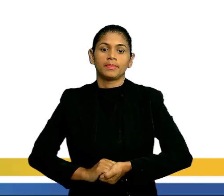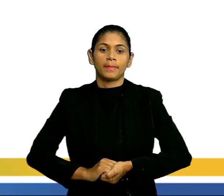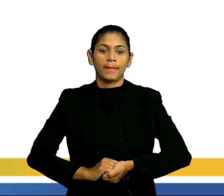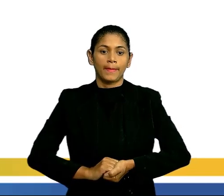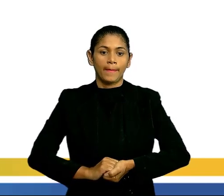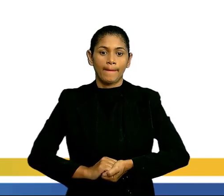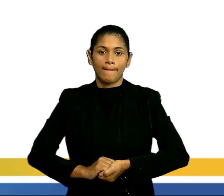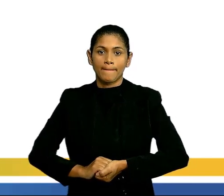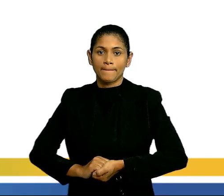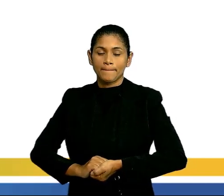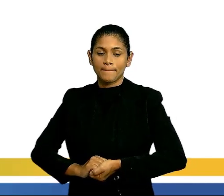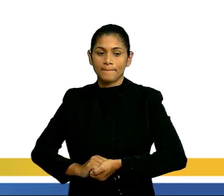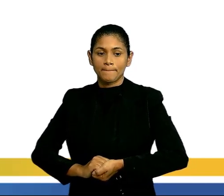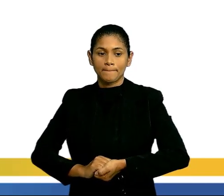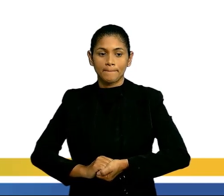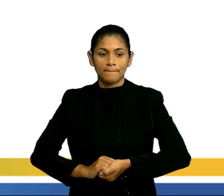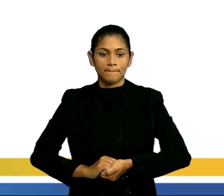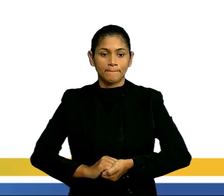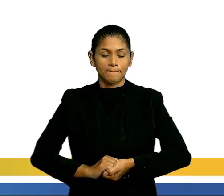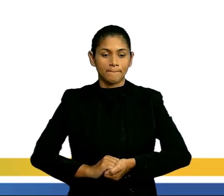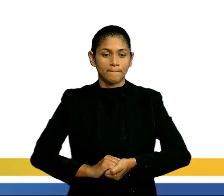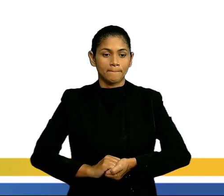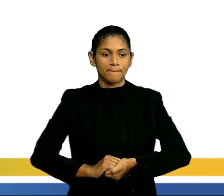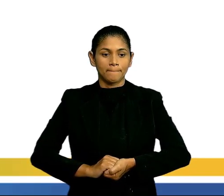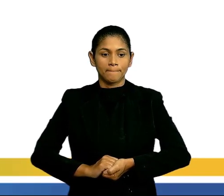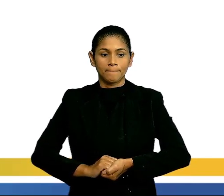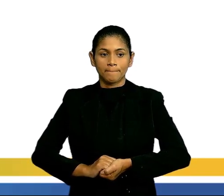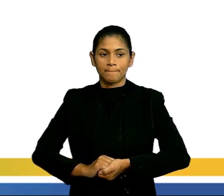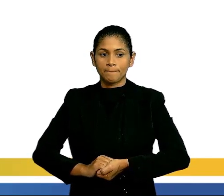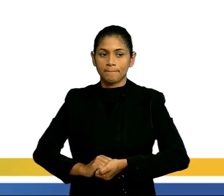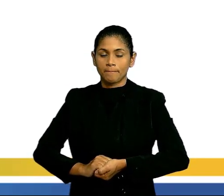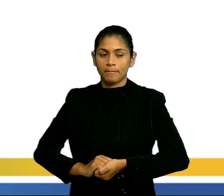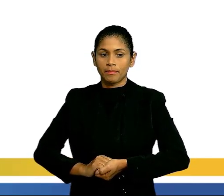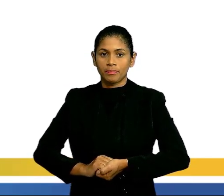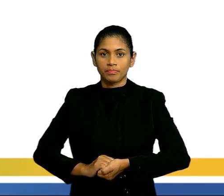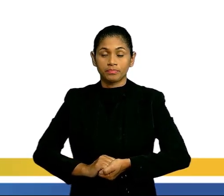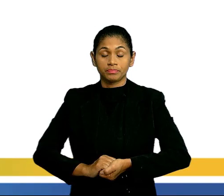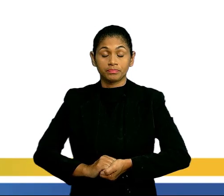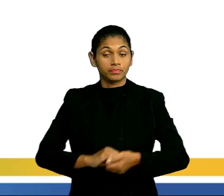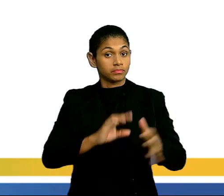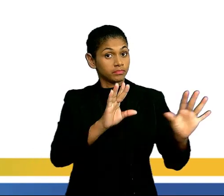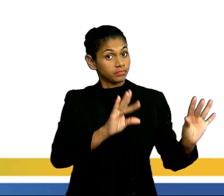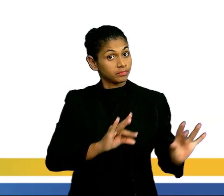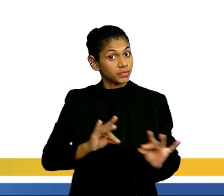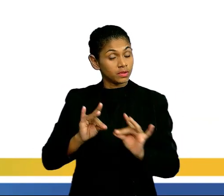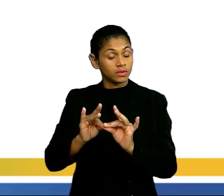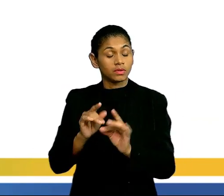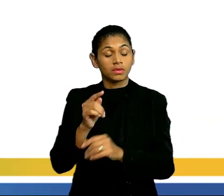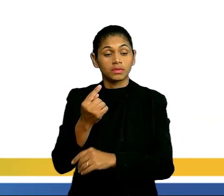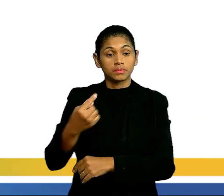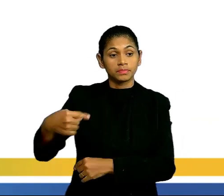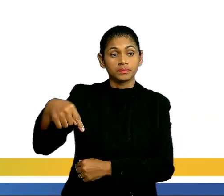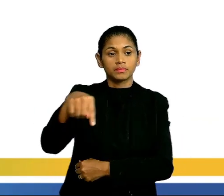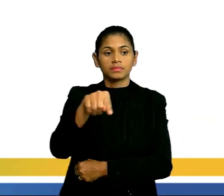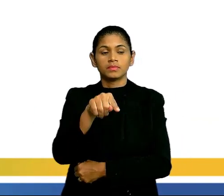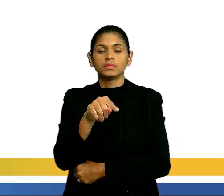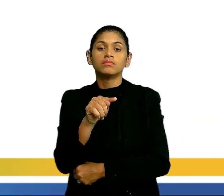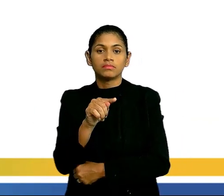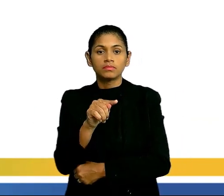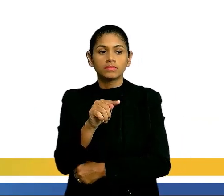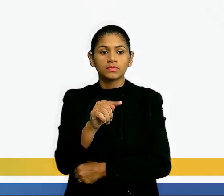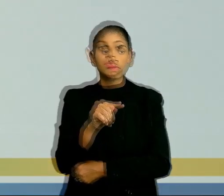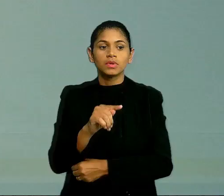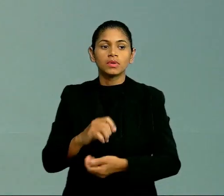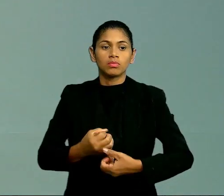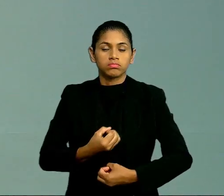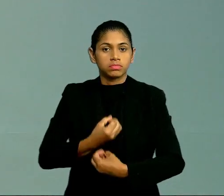seu reconhecimento aí na literatura brasileira. Eu trouxe aí para vocês a obra de Murilo